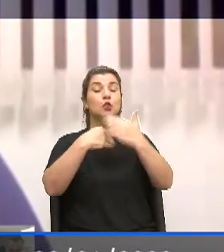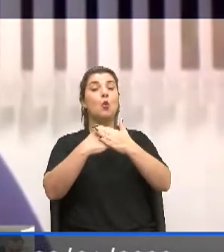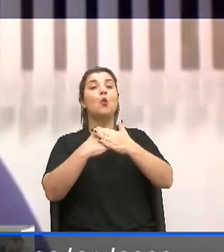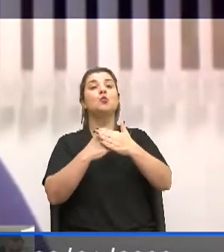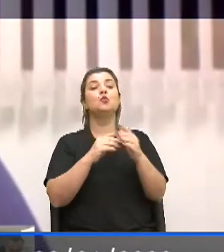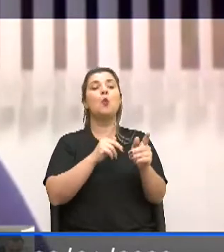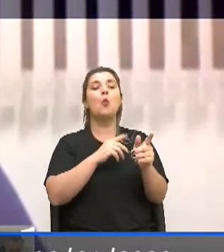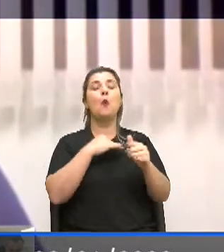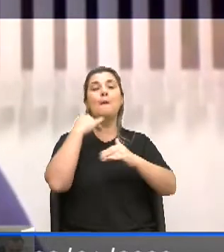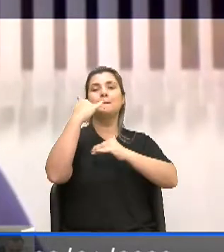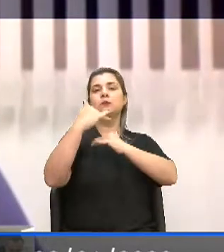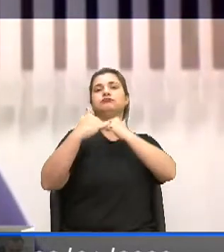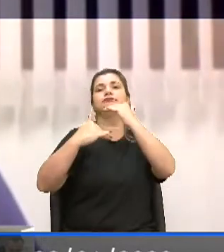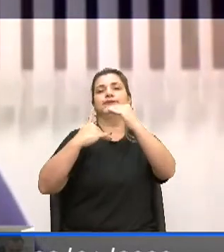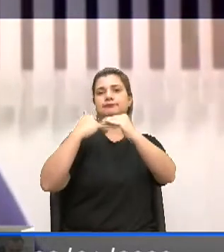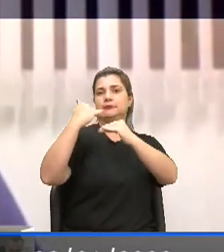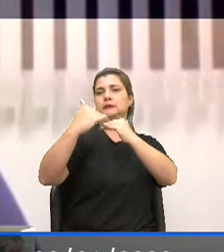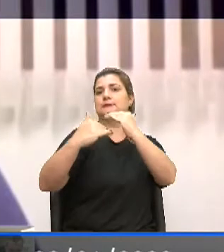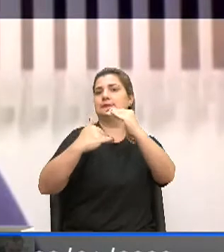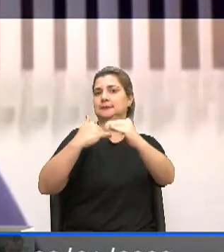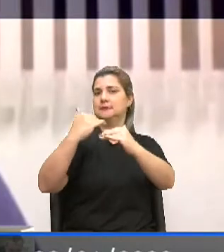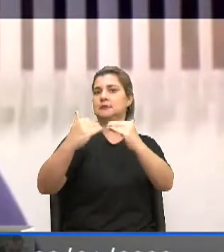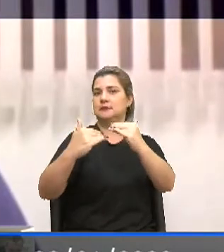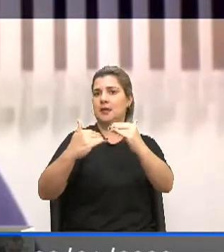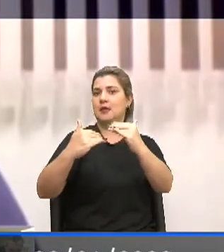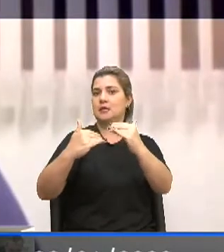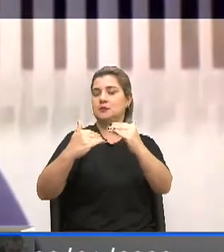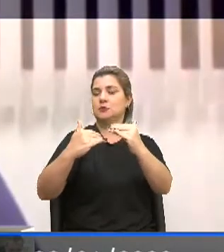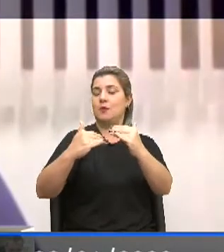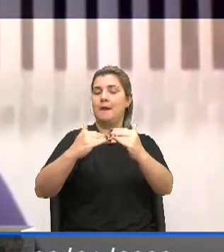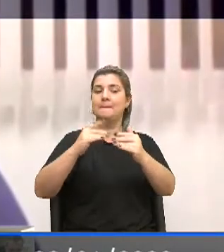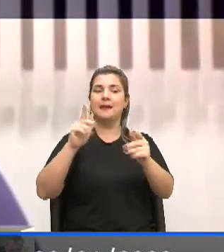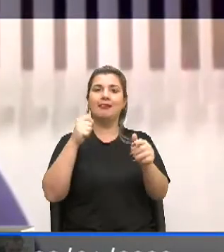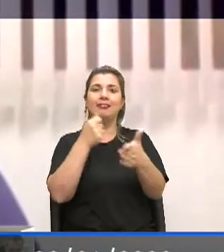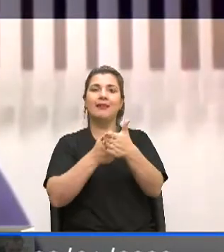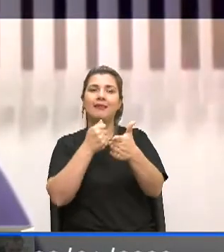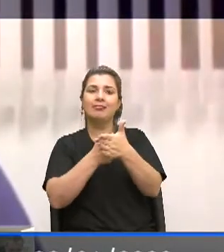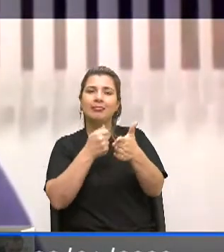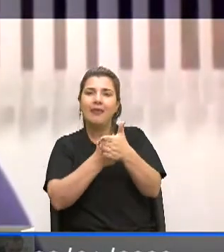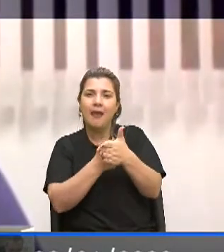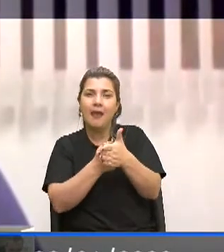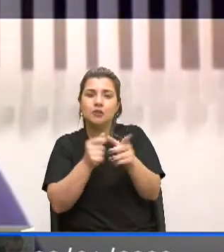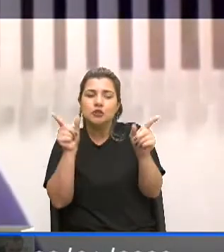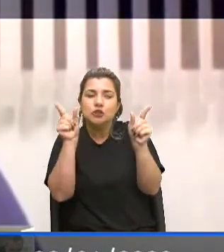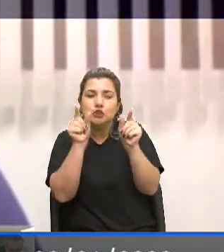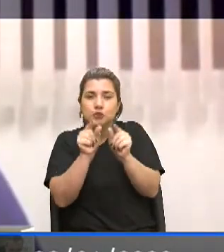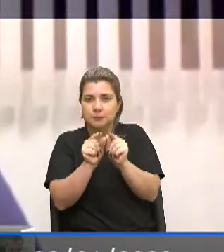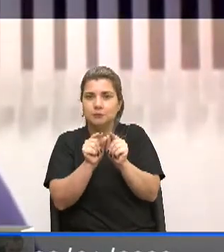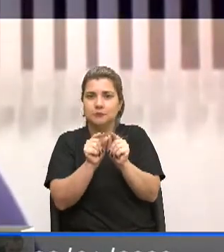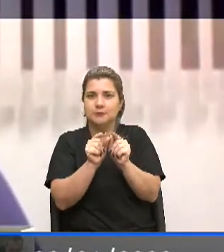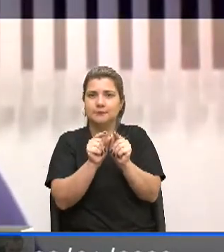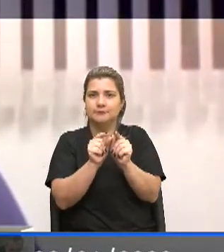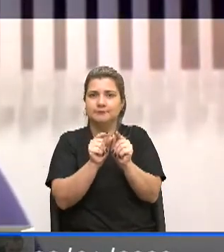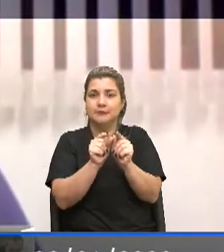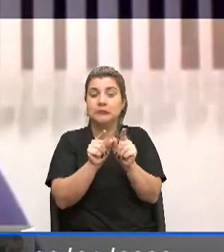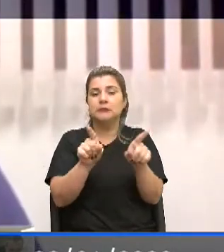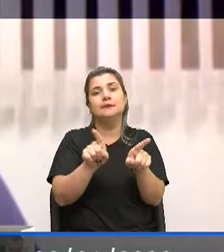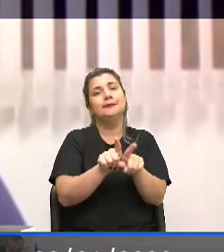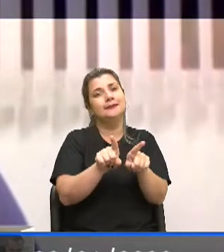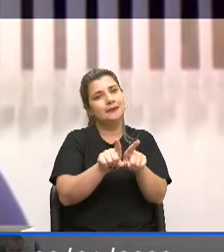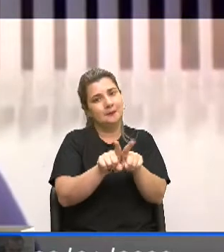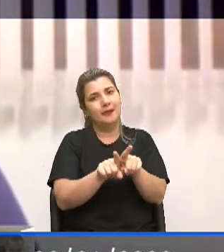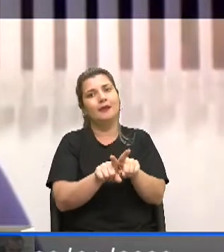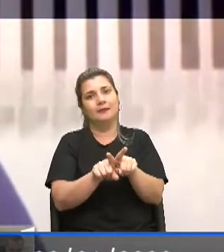enfrentando é no sentido de achatamento da curva. E que a infecção, em algum momento,